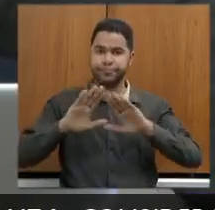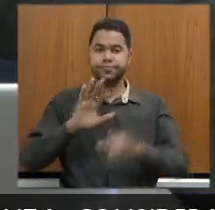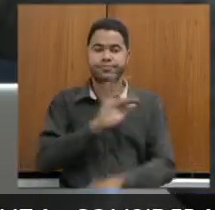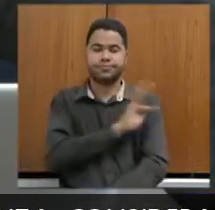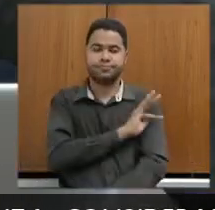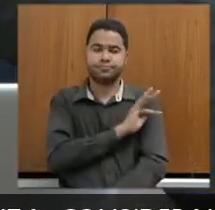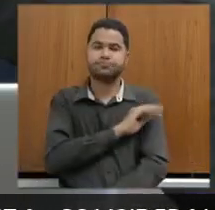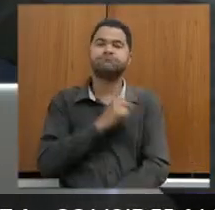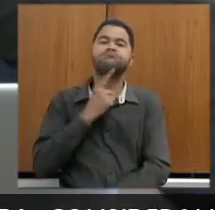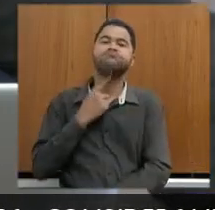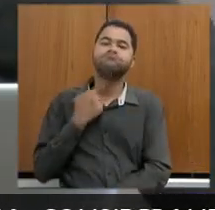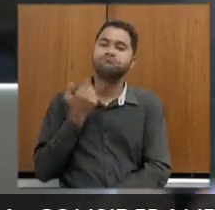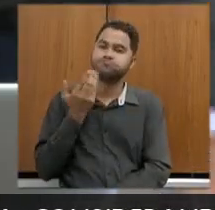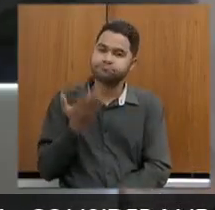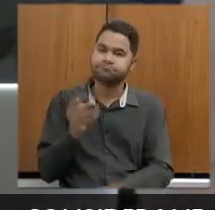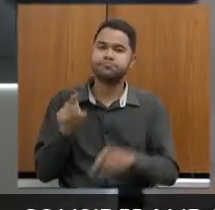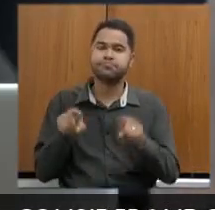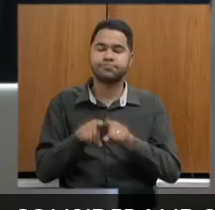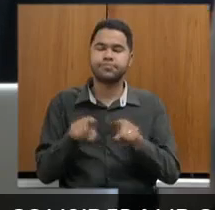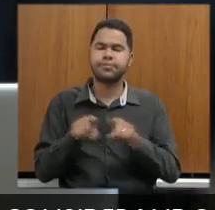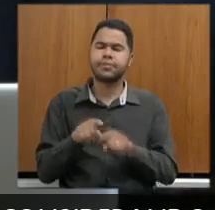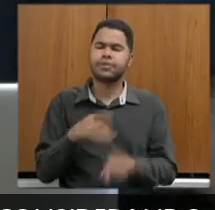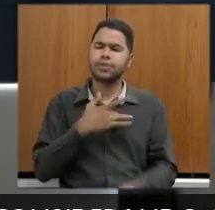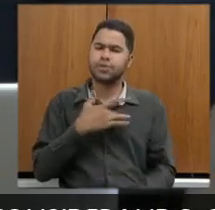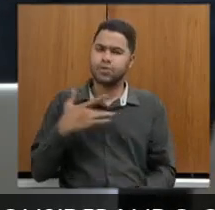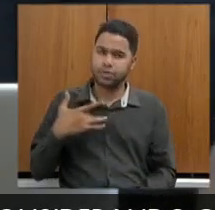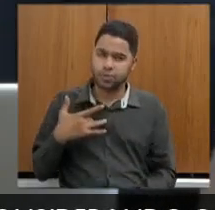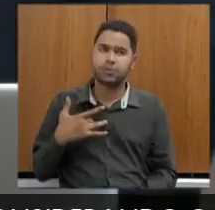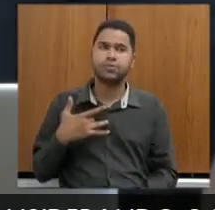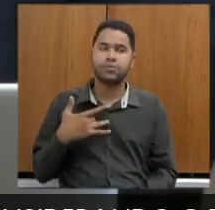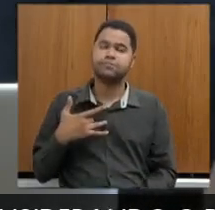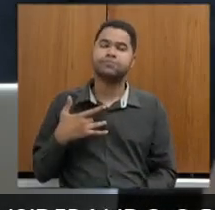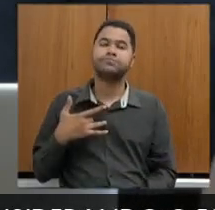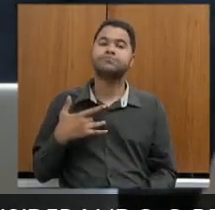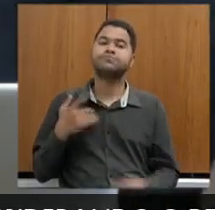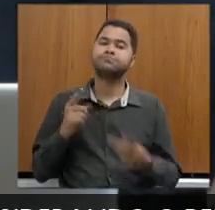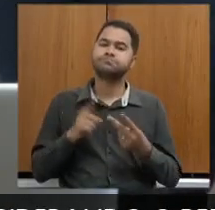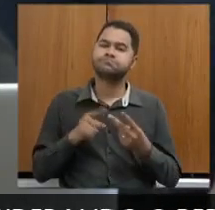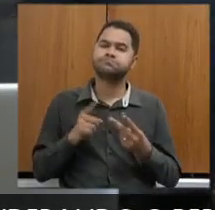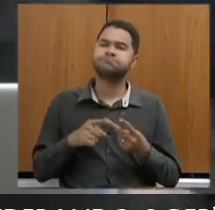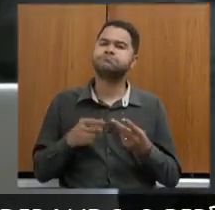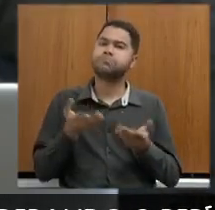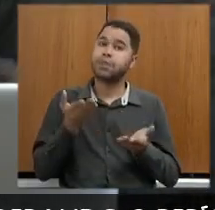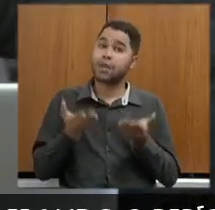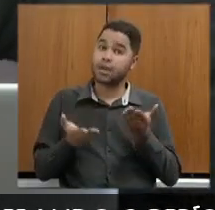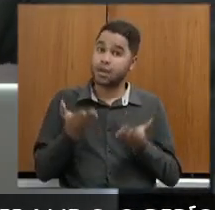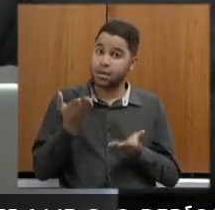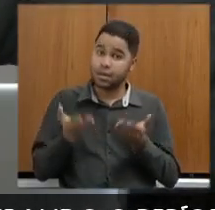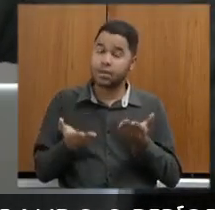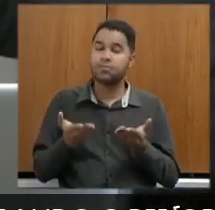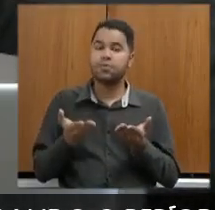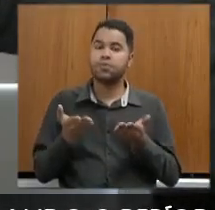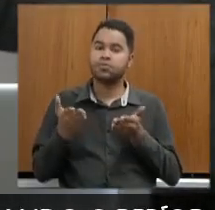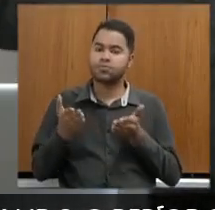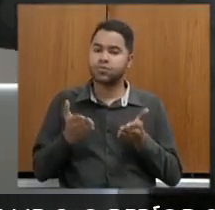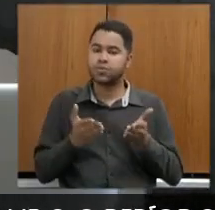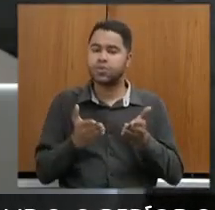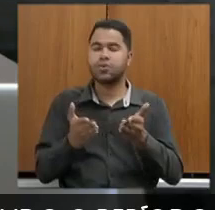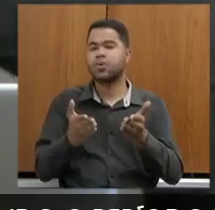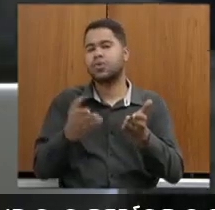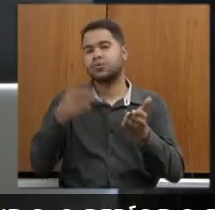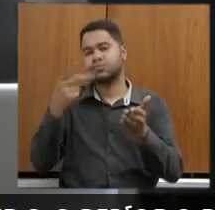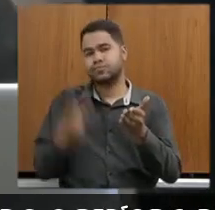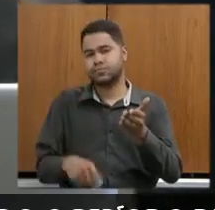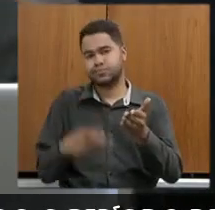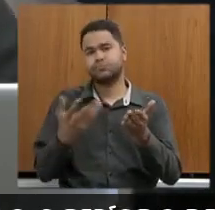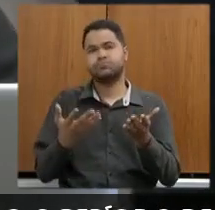nós desejamos ao senhor também Comandante muita saúde muita serenidade muito equilíbrio para conduzir os rumos da